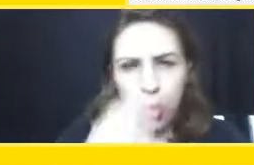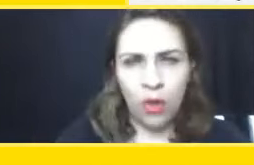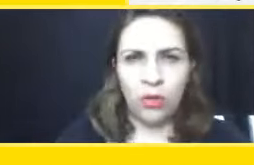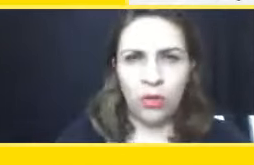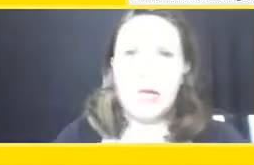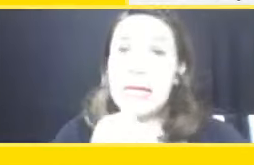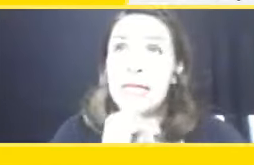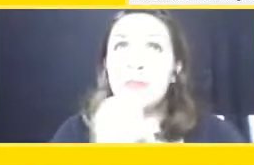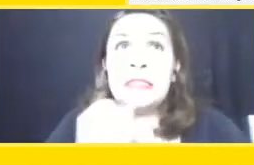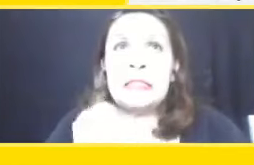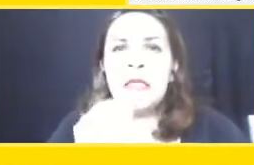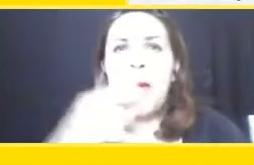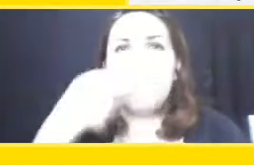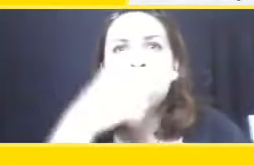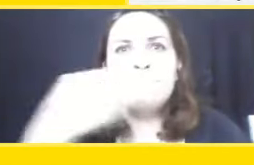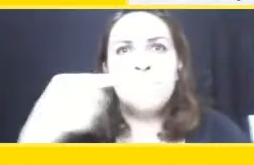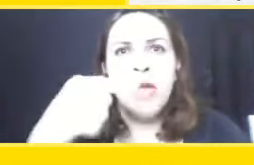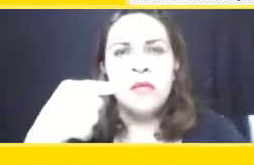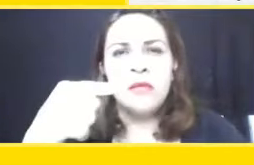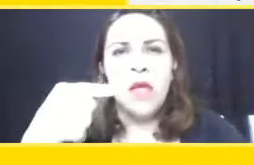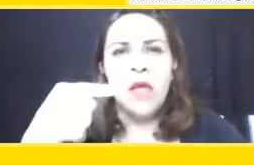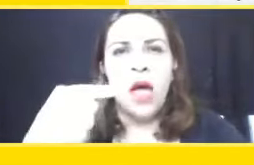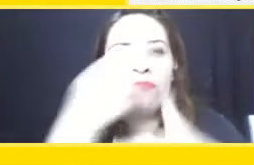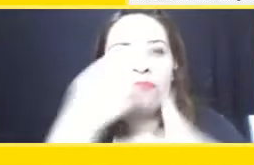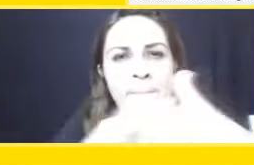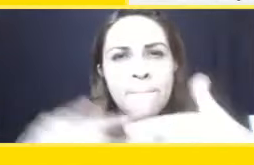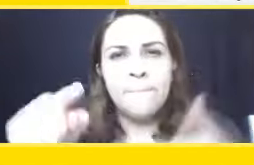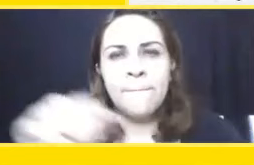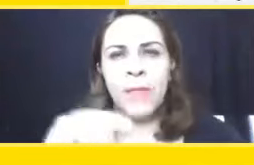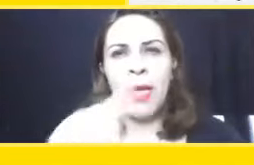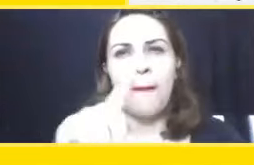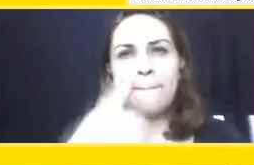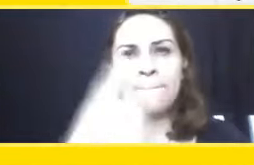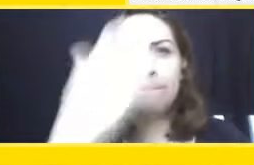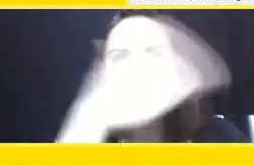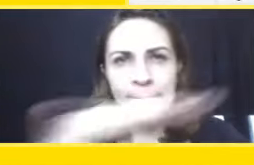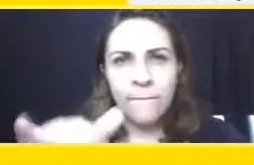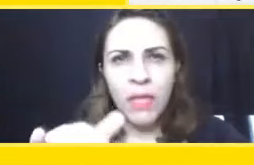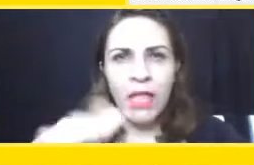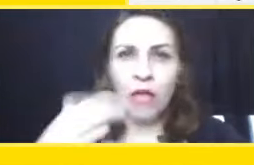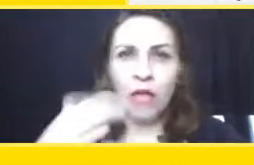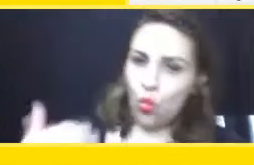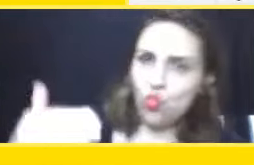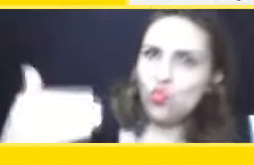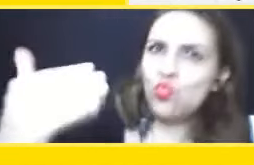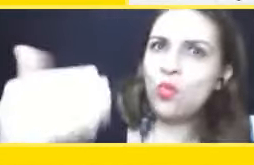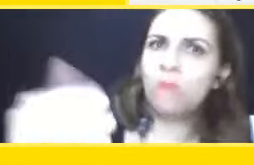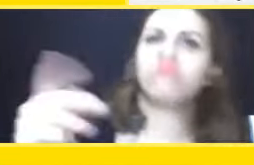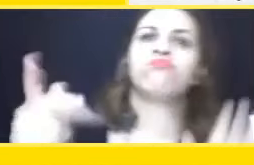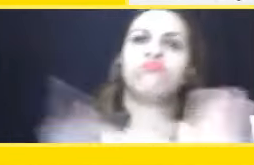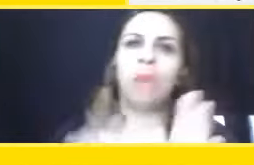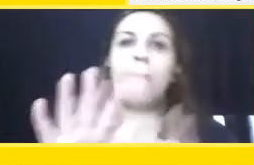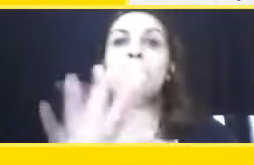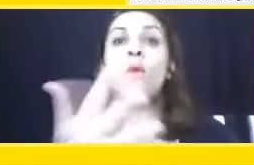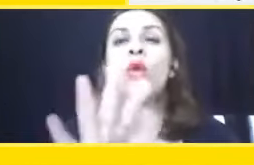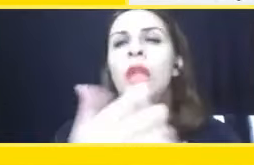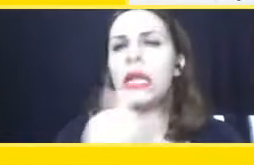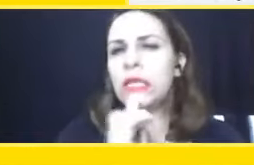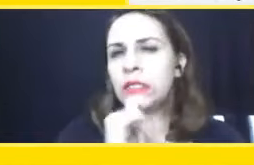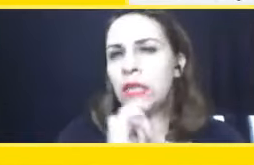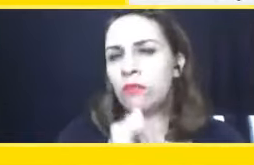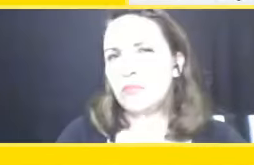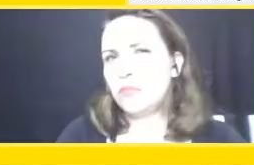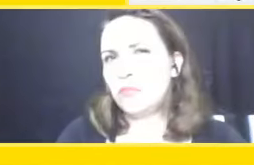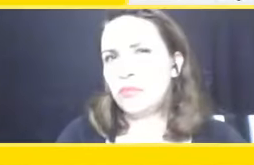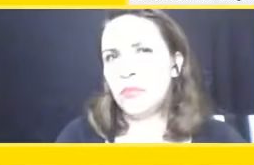desses casos aqui, Edilson, dos 1.454, evolua para moderado. Eu não estou nem falando